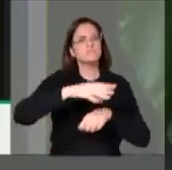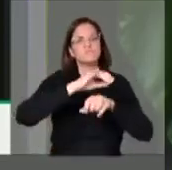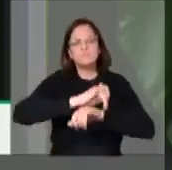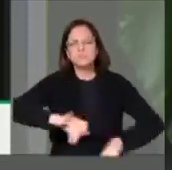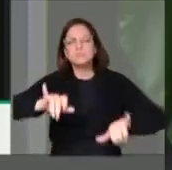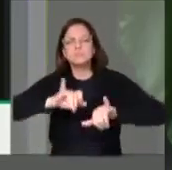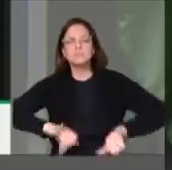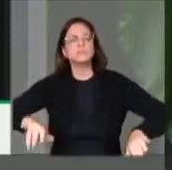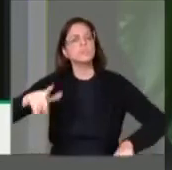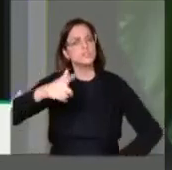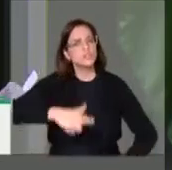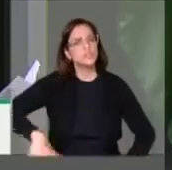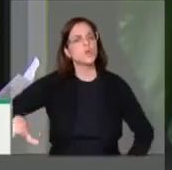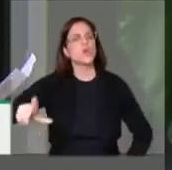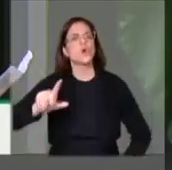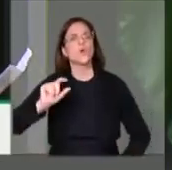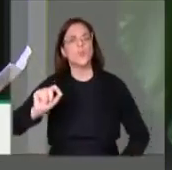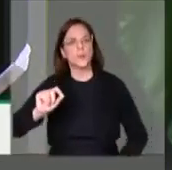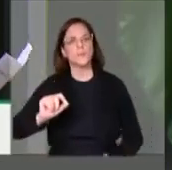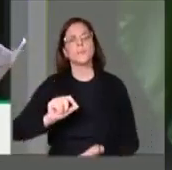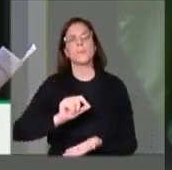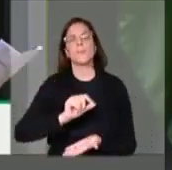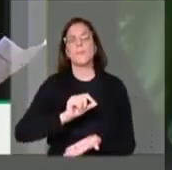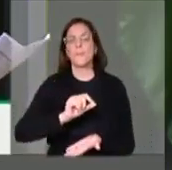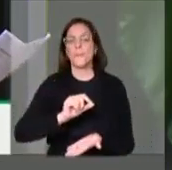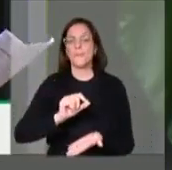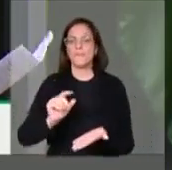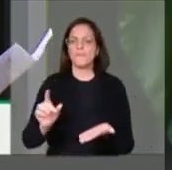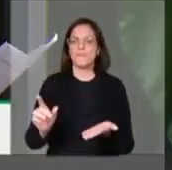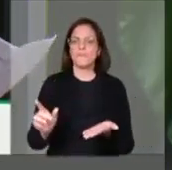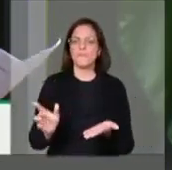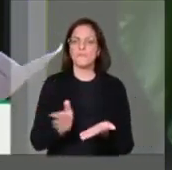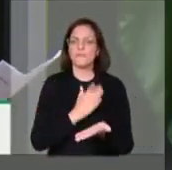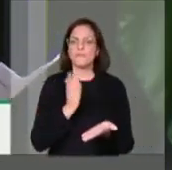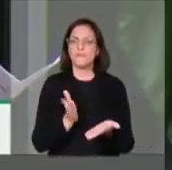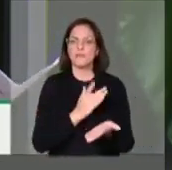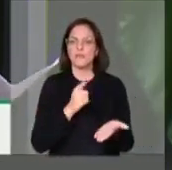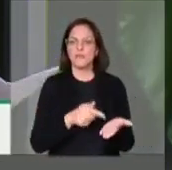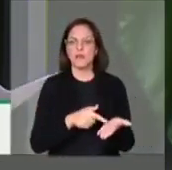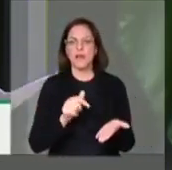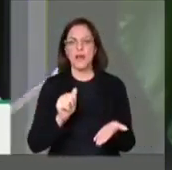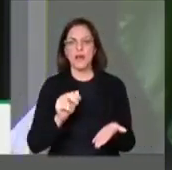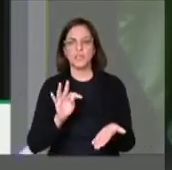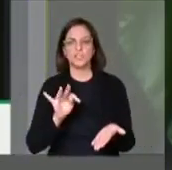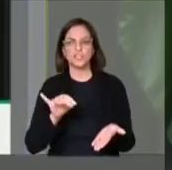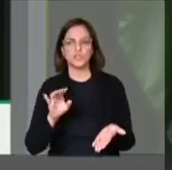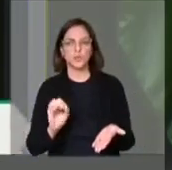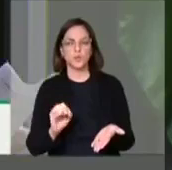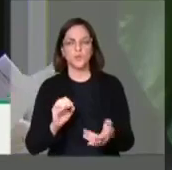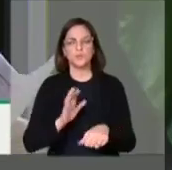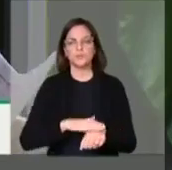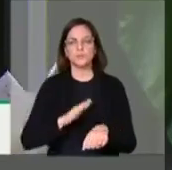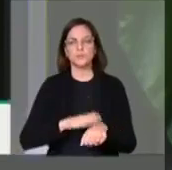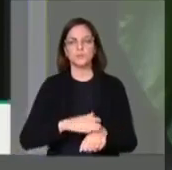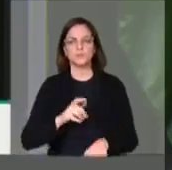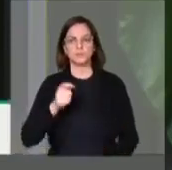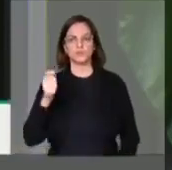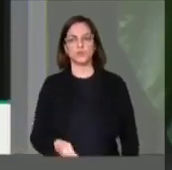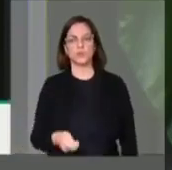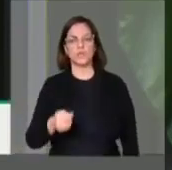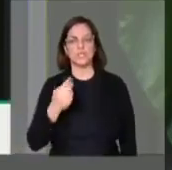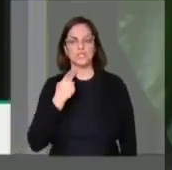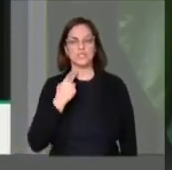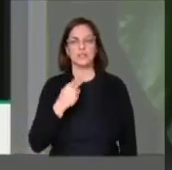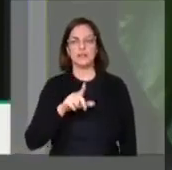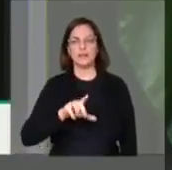o artigo publicado pelo jurista Lênio Luiz Streck,